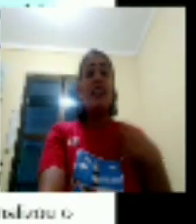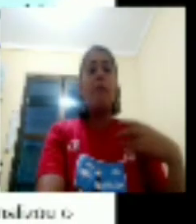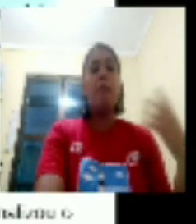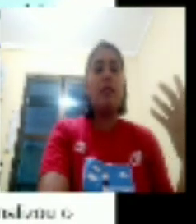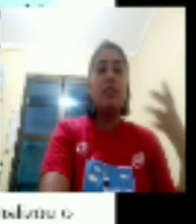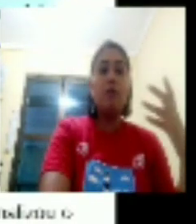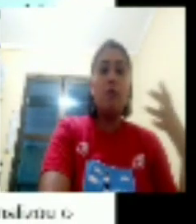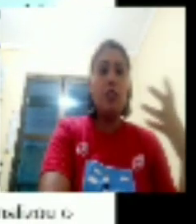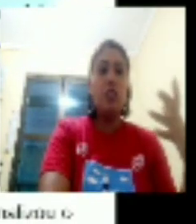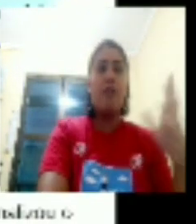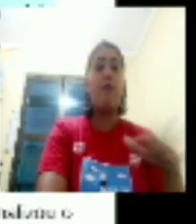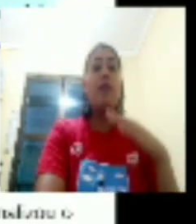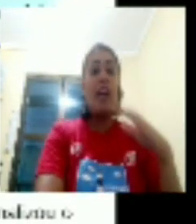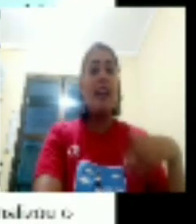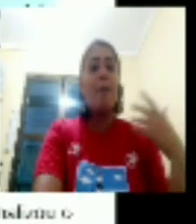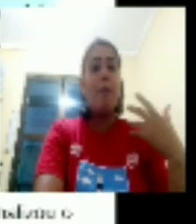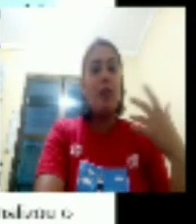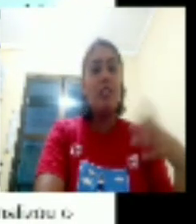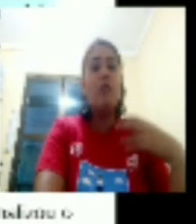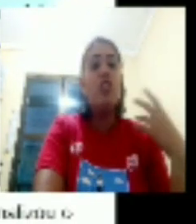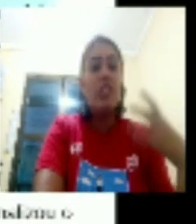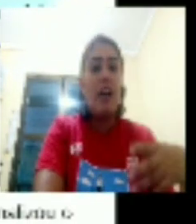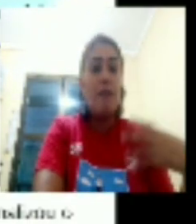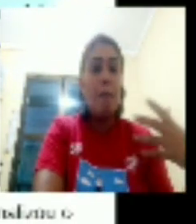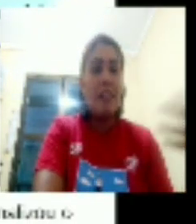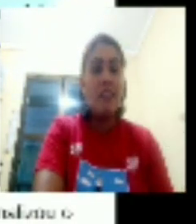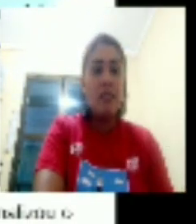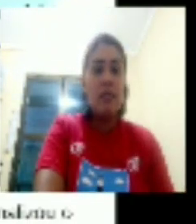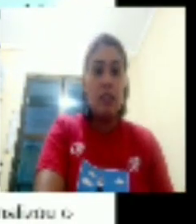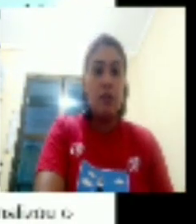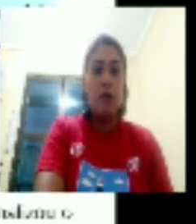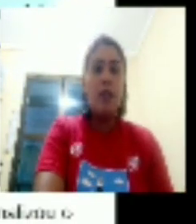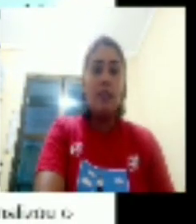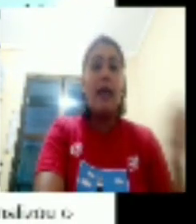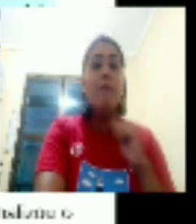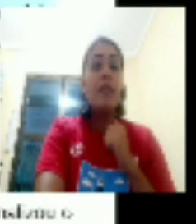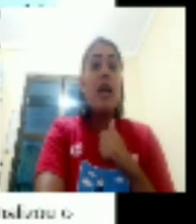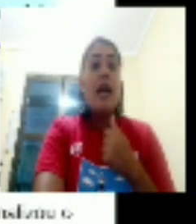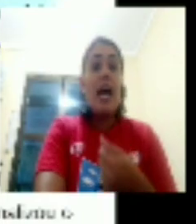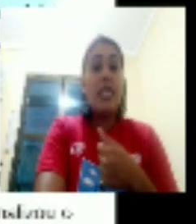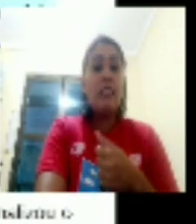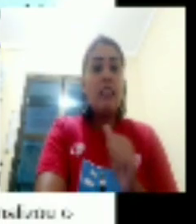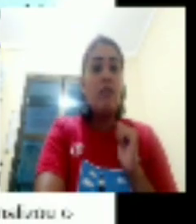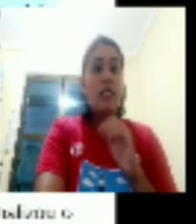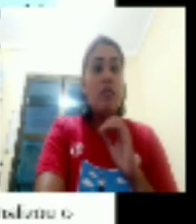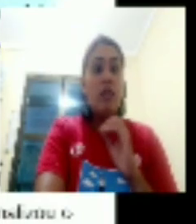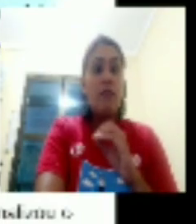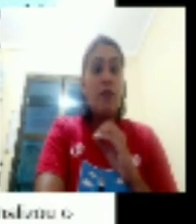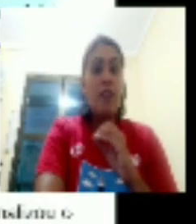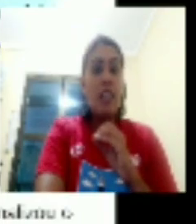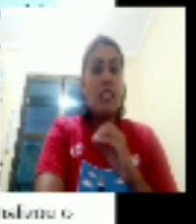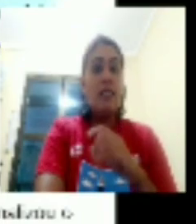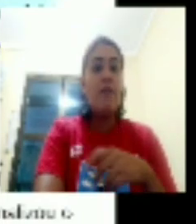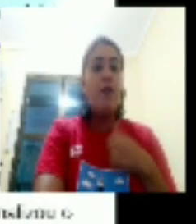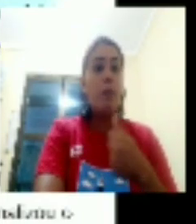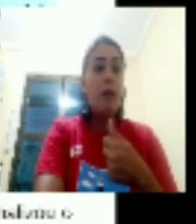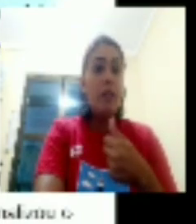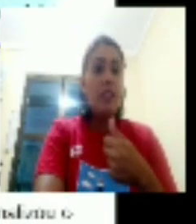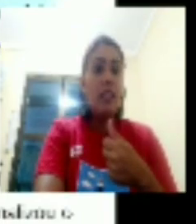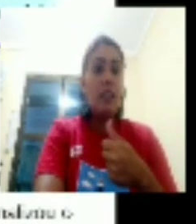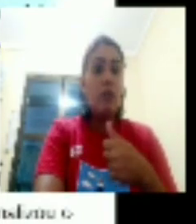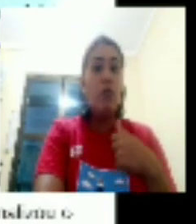que é que a população almejava, o que é que a população estava precisando, tá? Além disso, nessa 8ª conferência